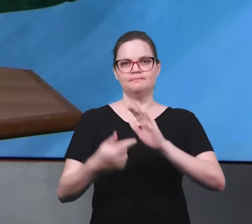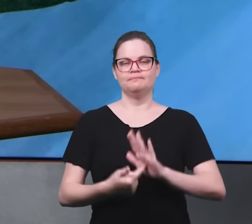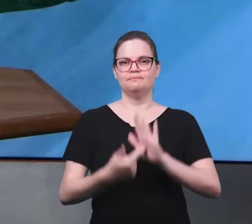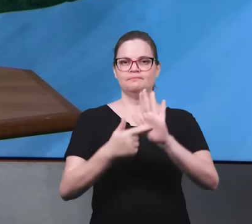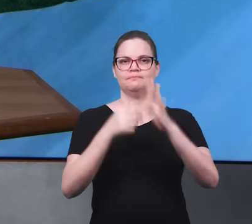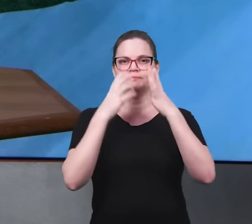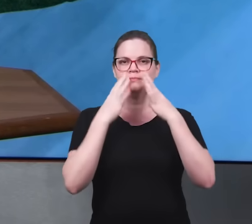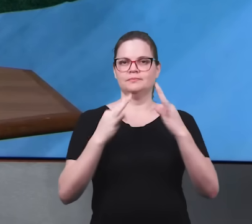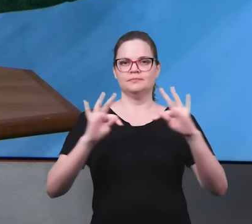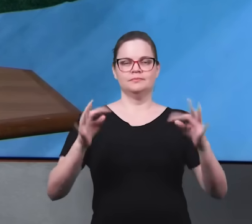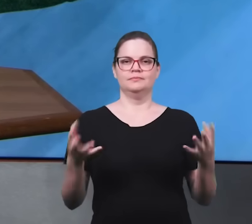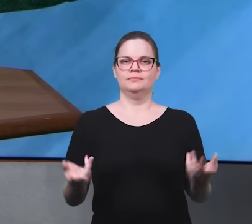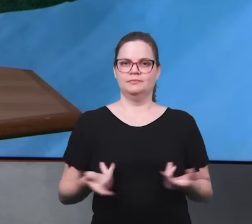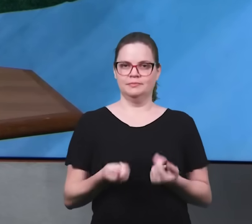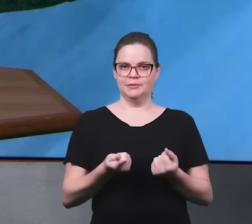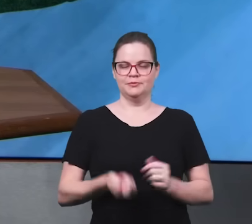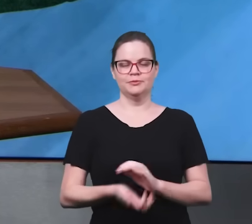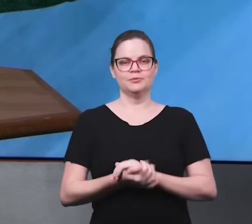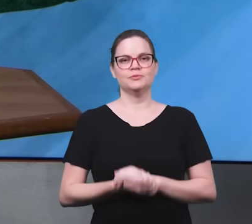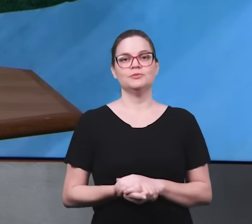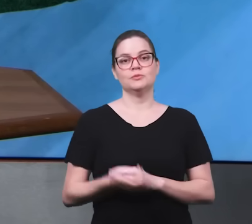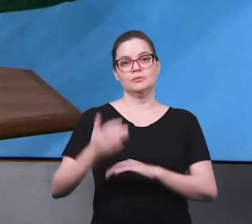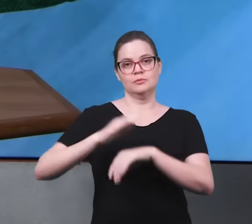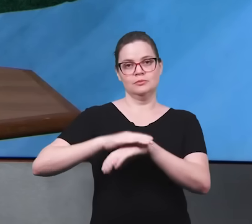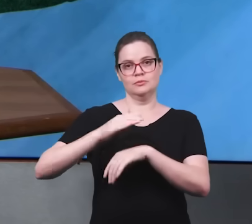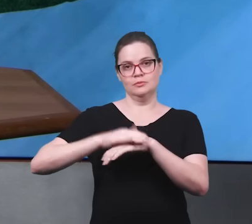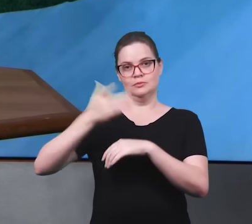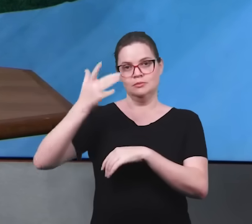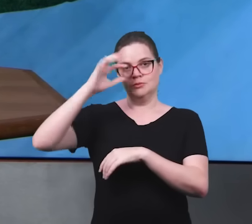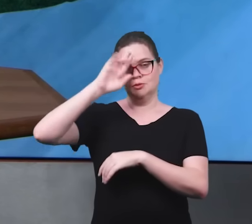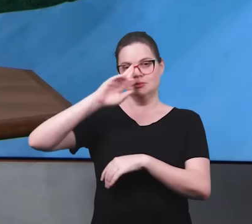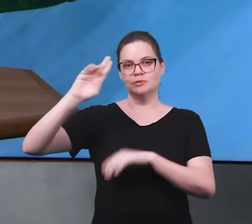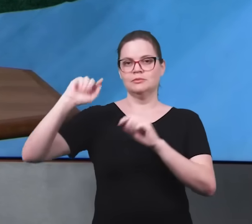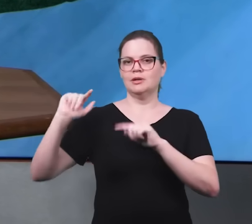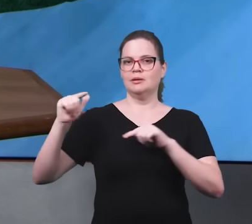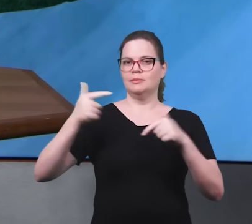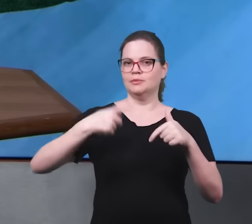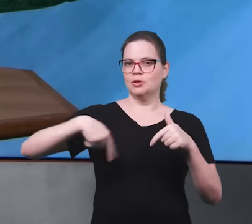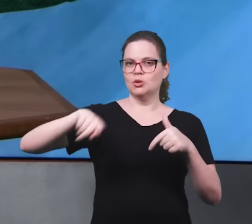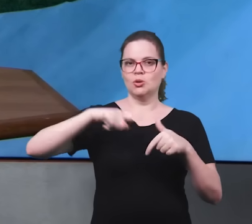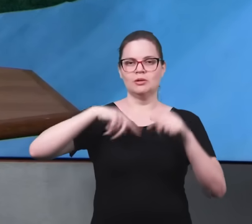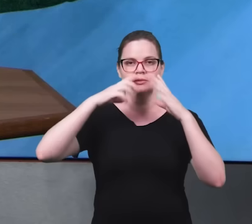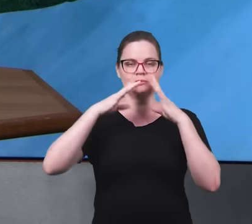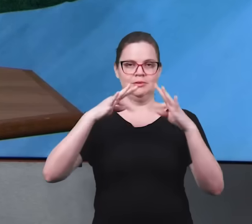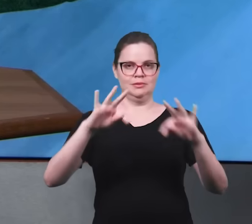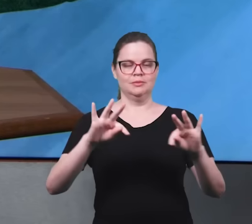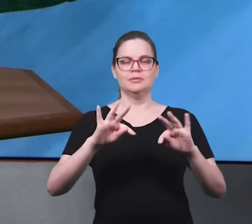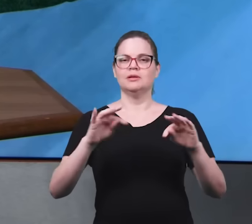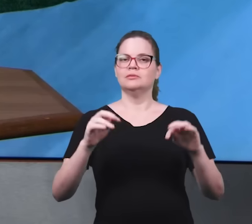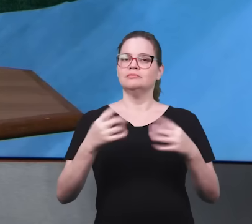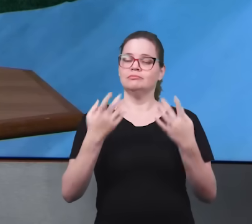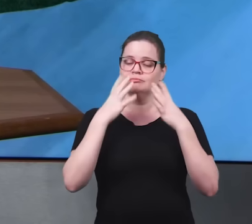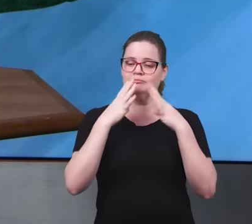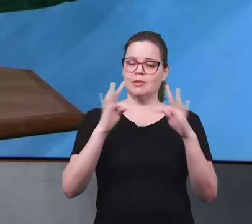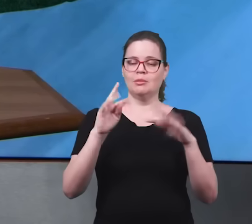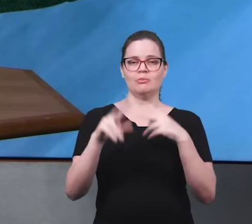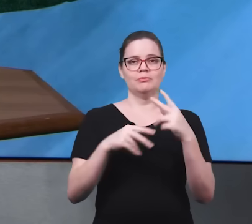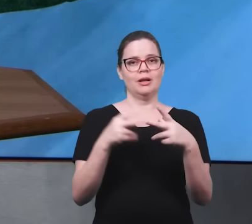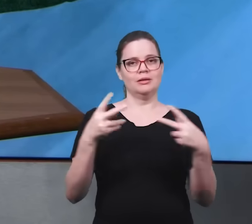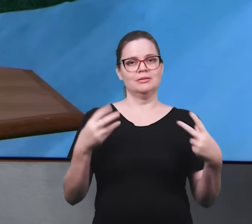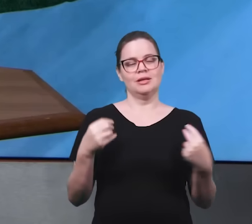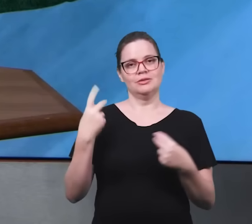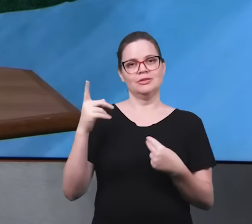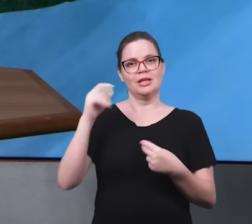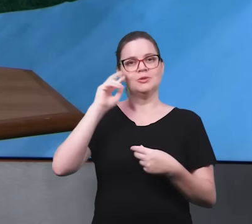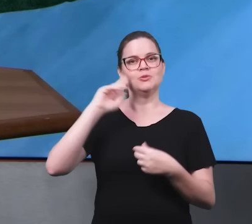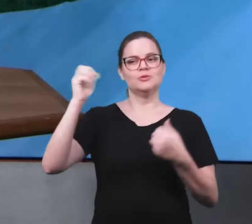os testemunhos maravilhosos que o Senhor tem dado a nós. É um presente. Os testemunhos são um presente do Senhor,